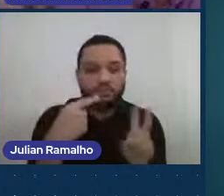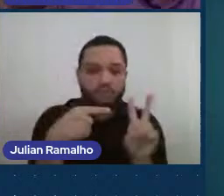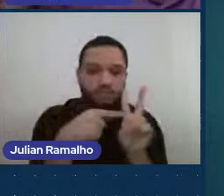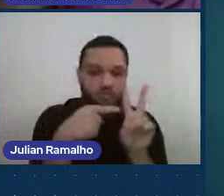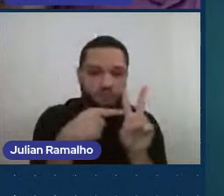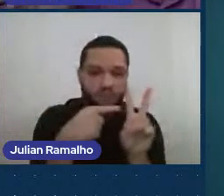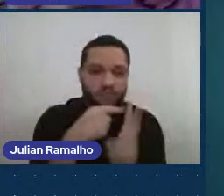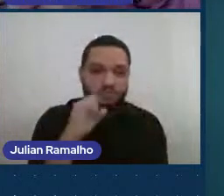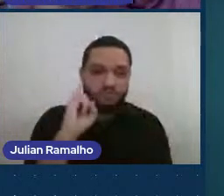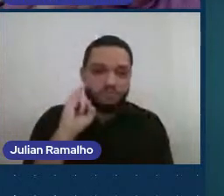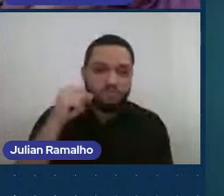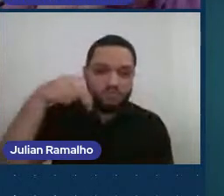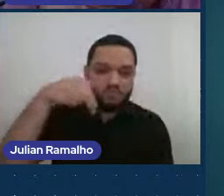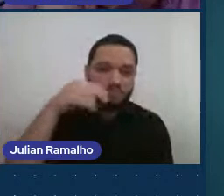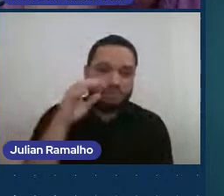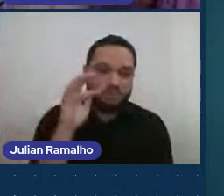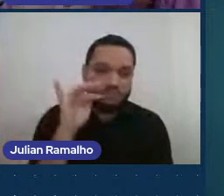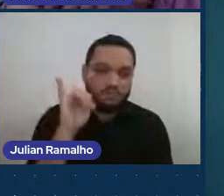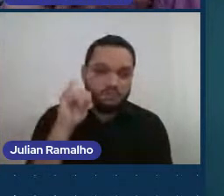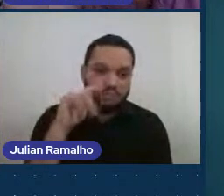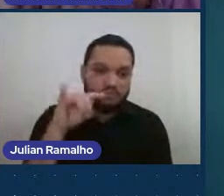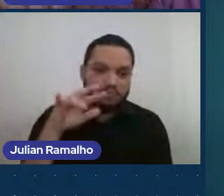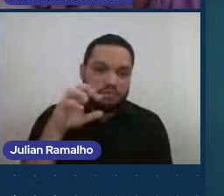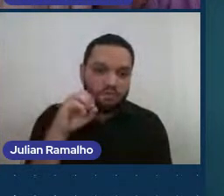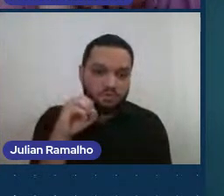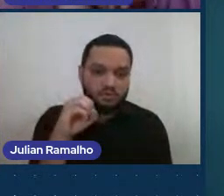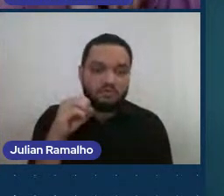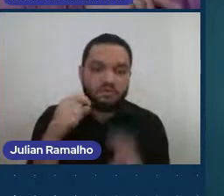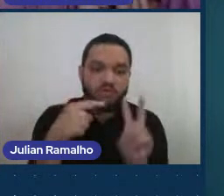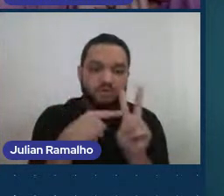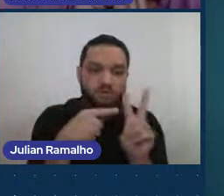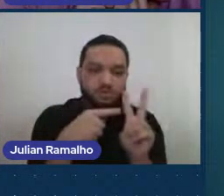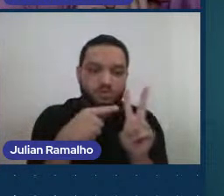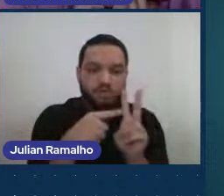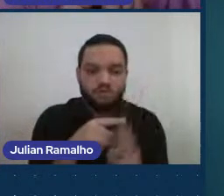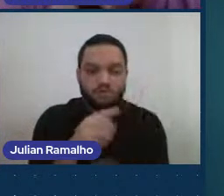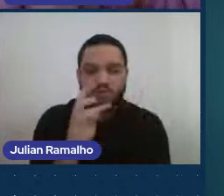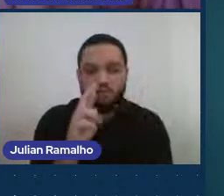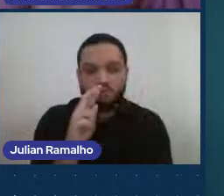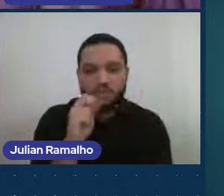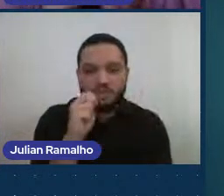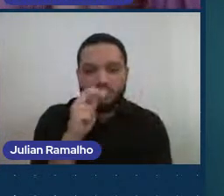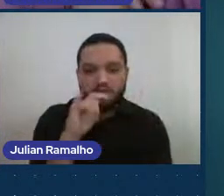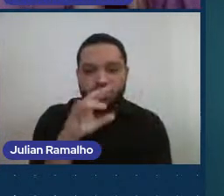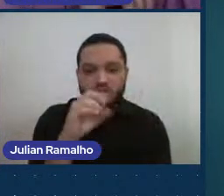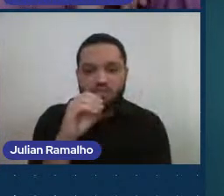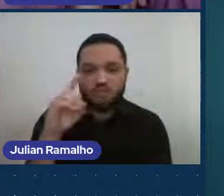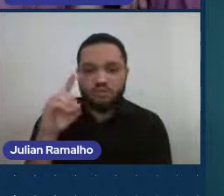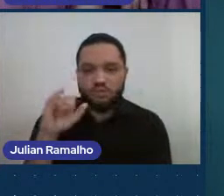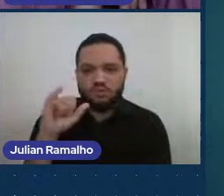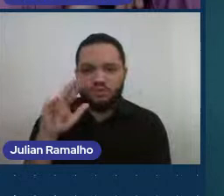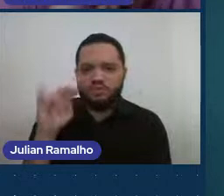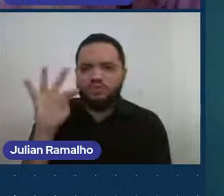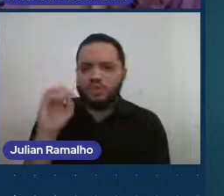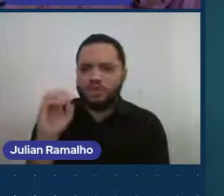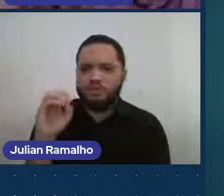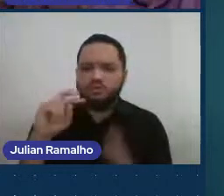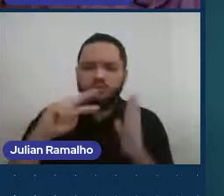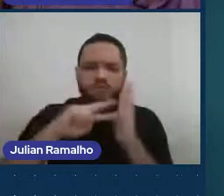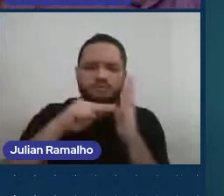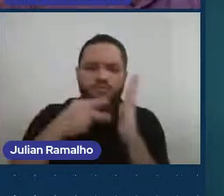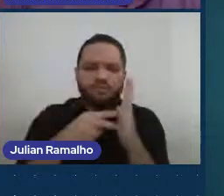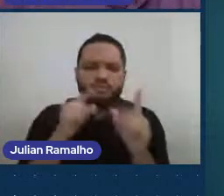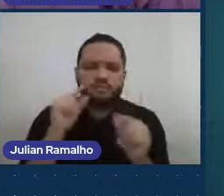infinitivo, e esse verbo analisar, ele é um verbo transitivo direto. O que é um verbo transitivo direto? É aquele